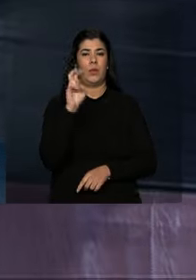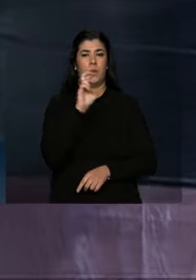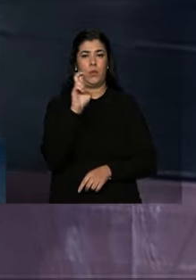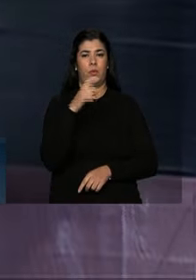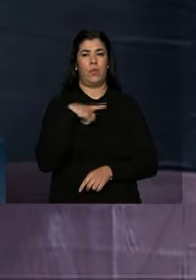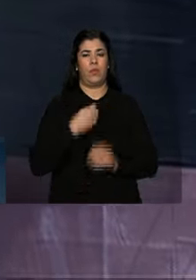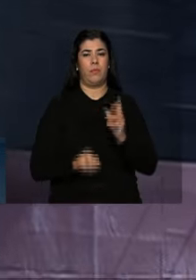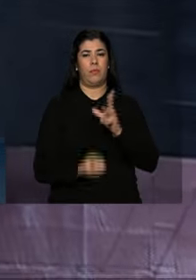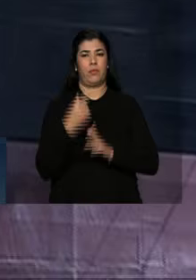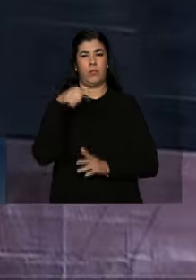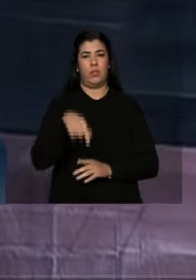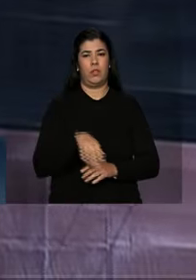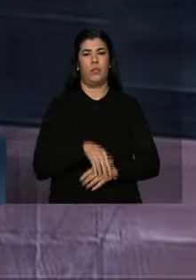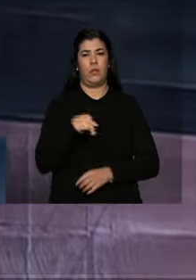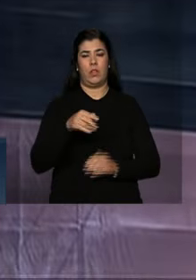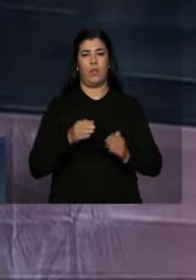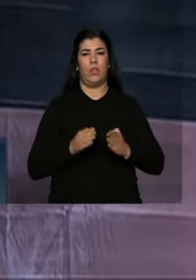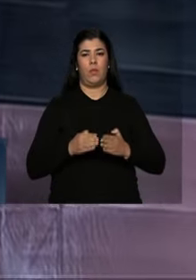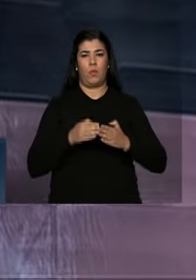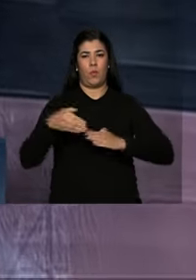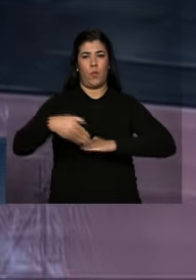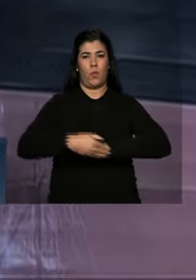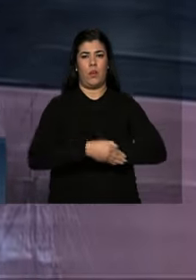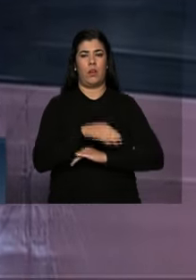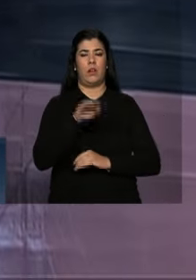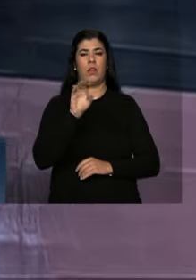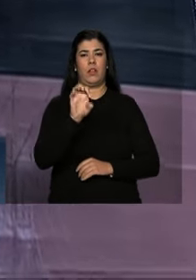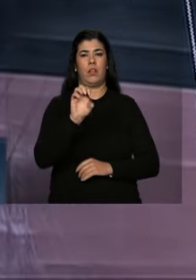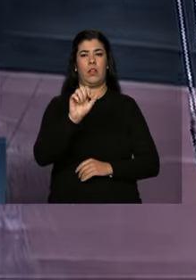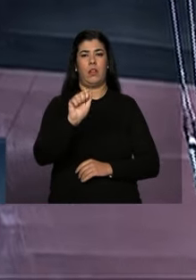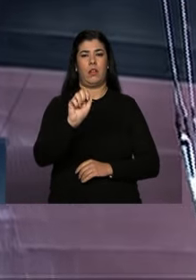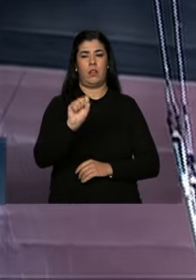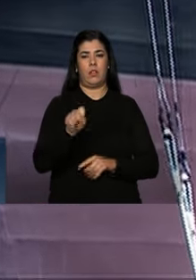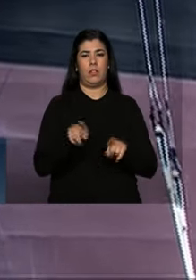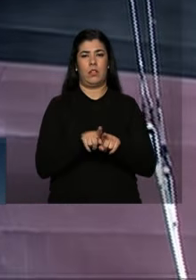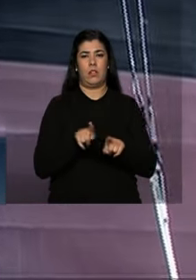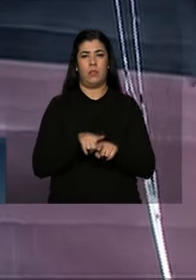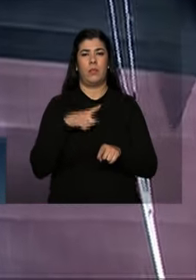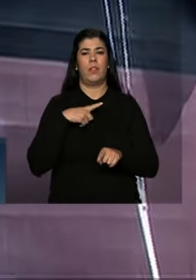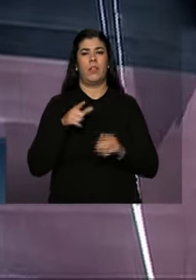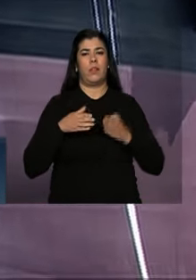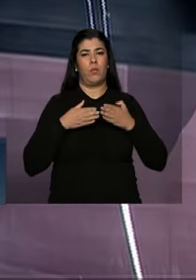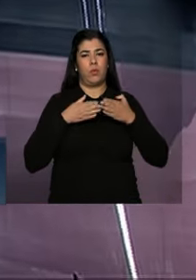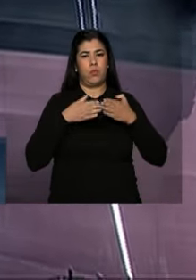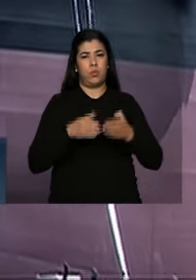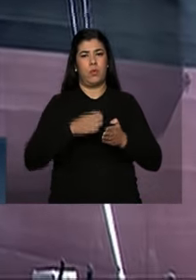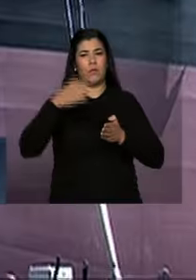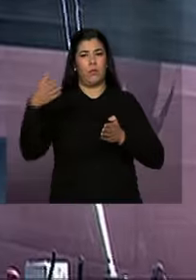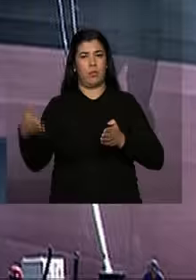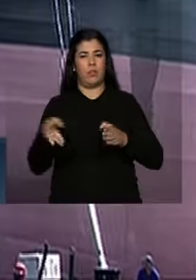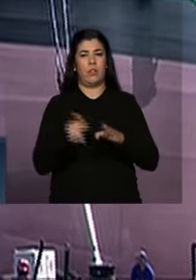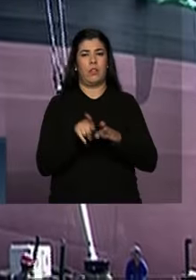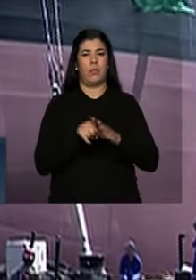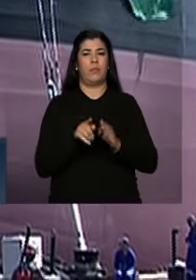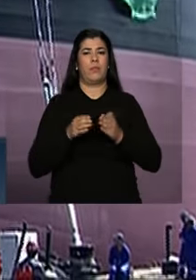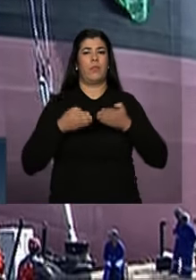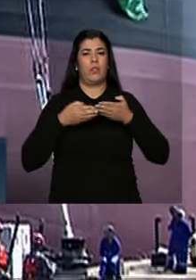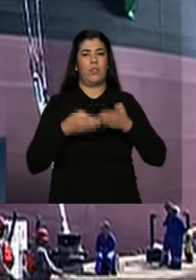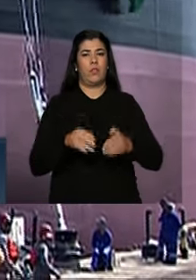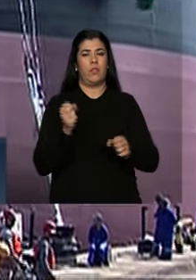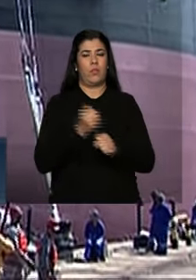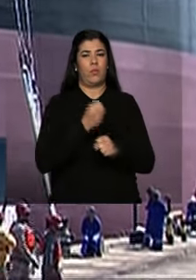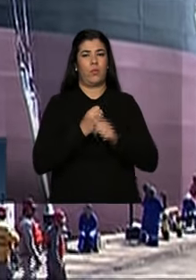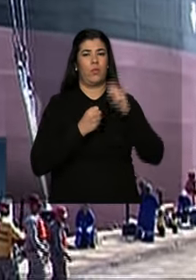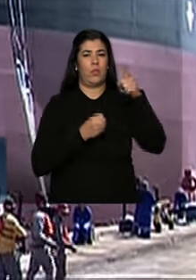sendo batizado, navio no DIC, temos navio no estaleiro aqui do lado, no PROMAR, temos navio sendo feito no